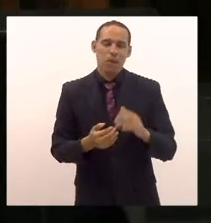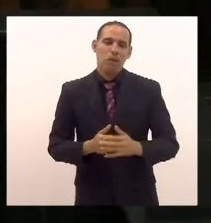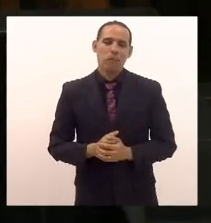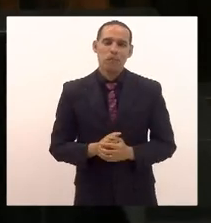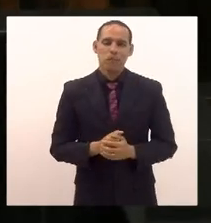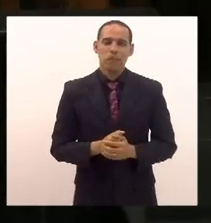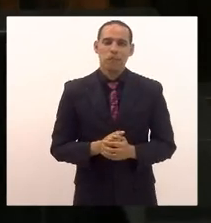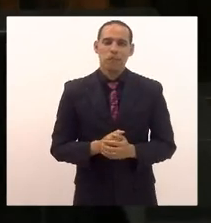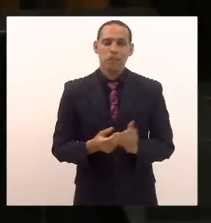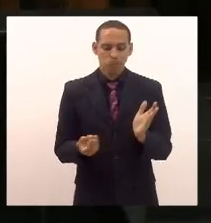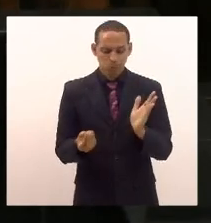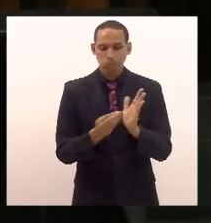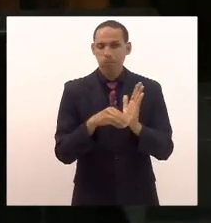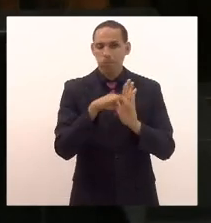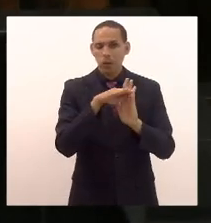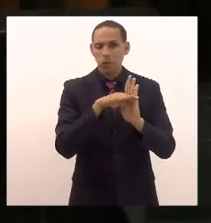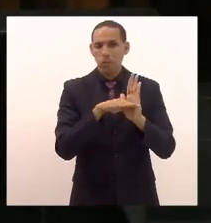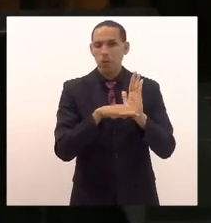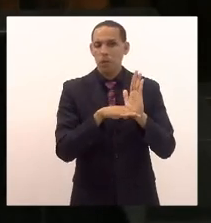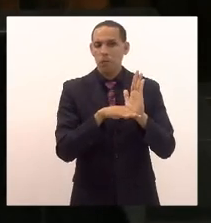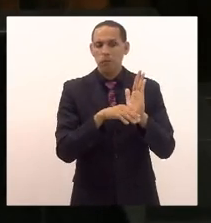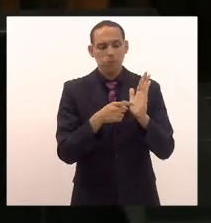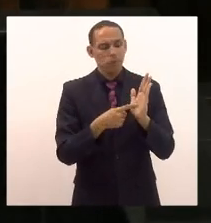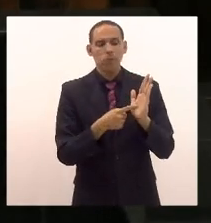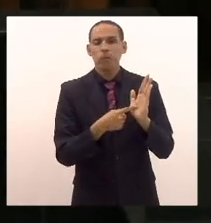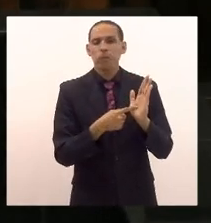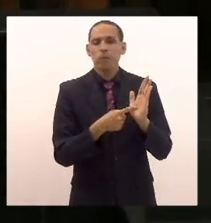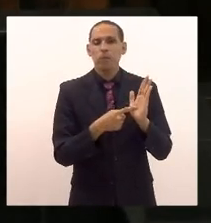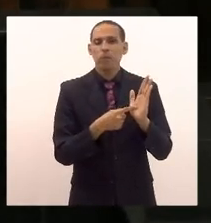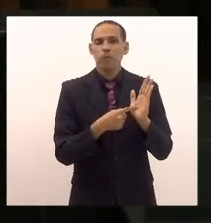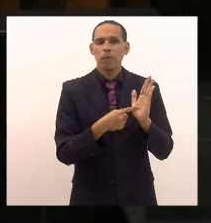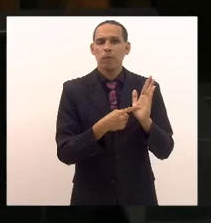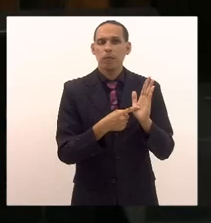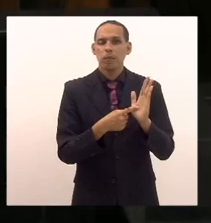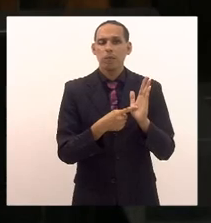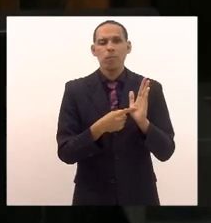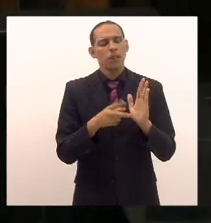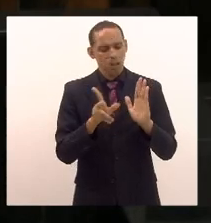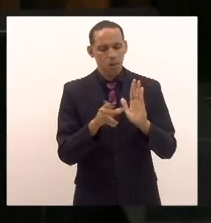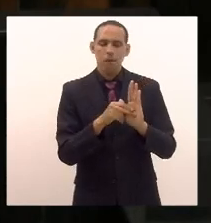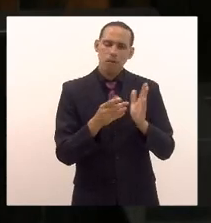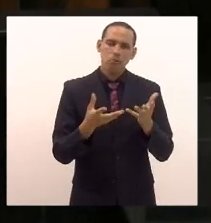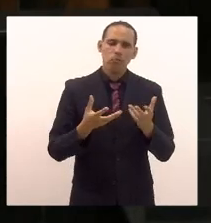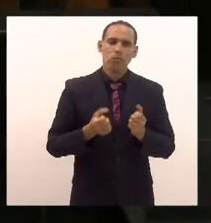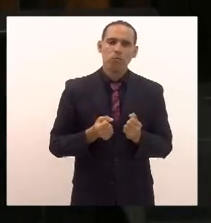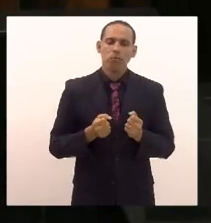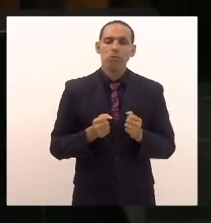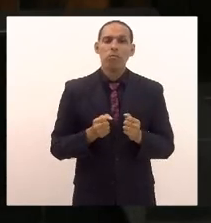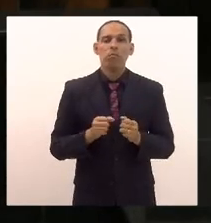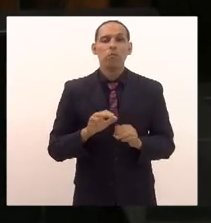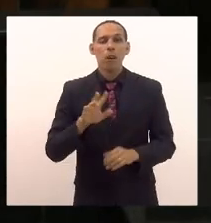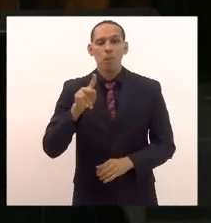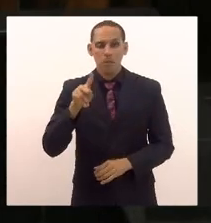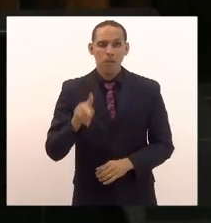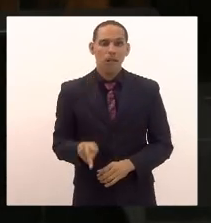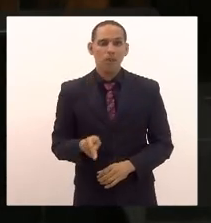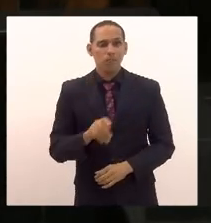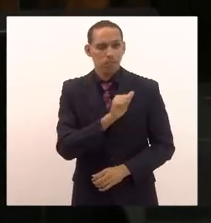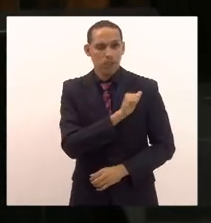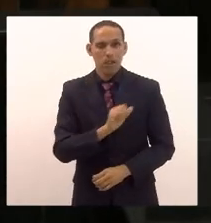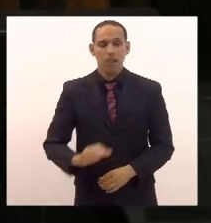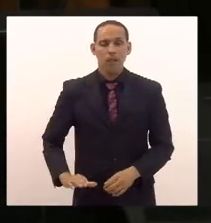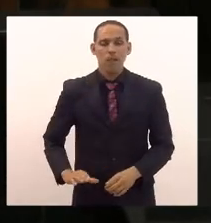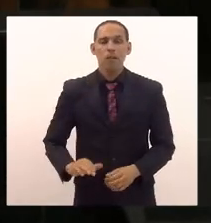veio a pauta o e recebeu emendas e o presidente André